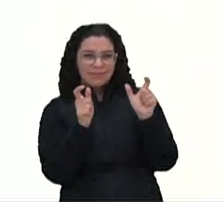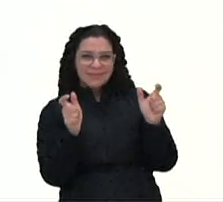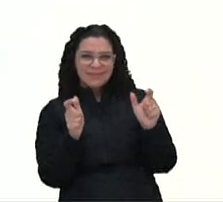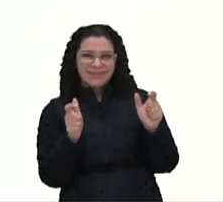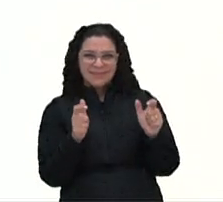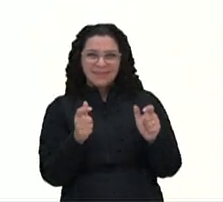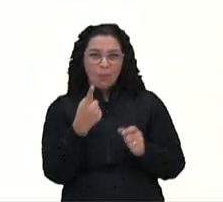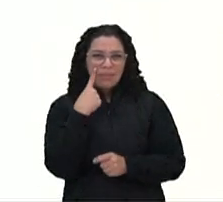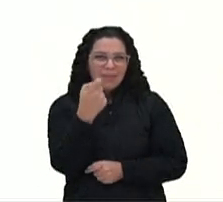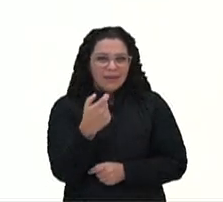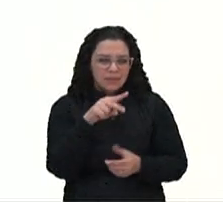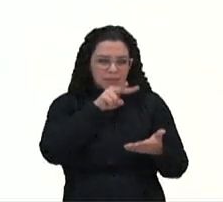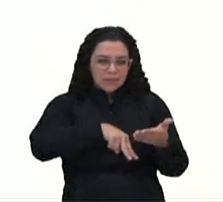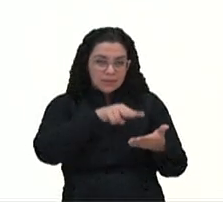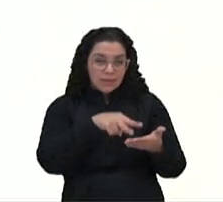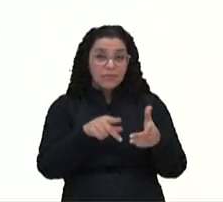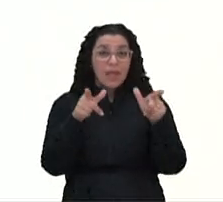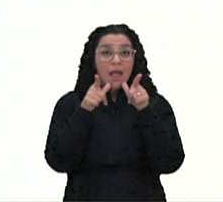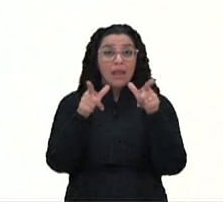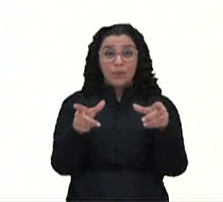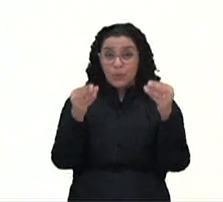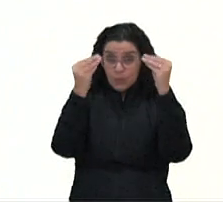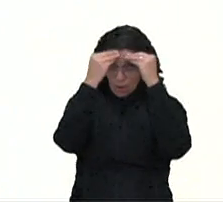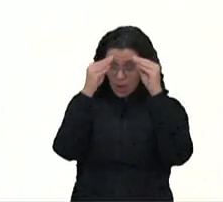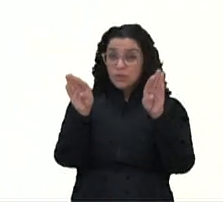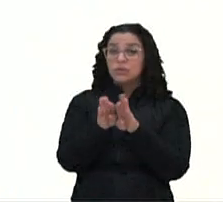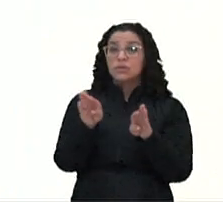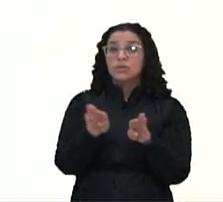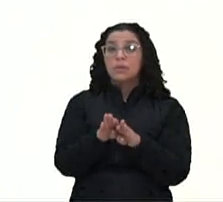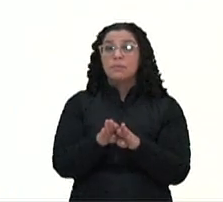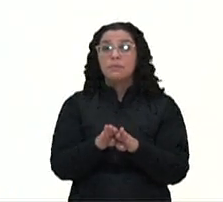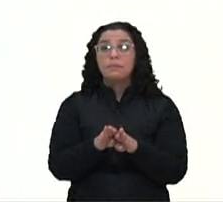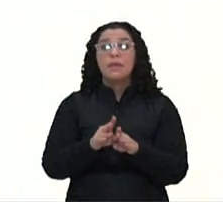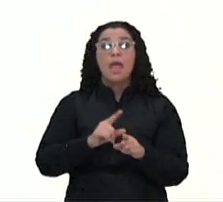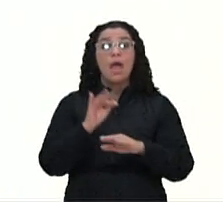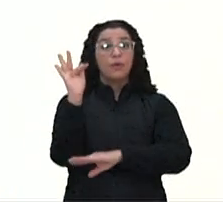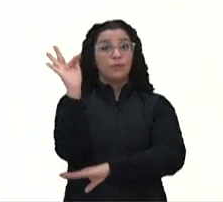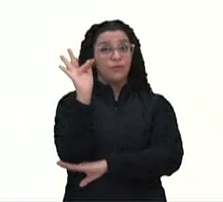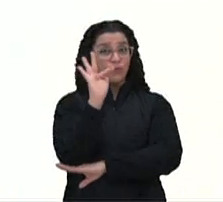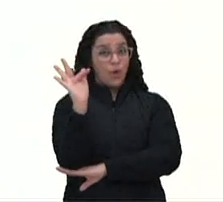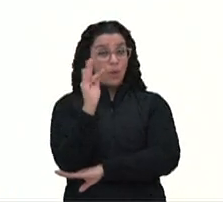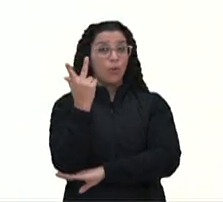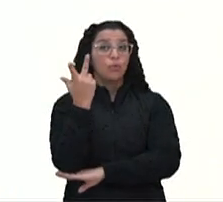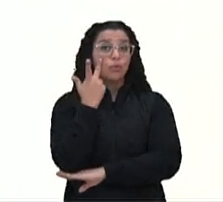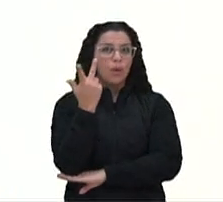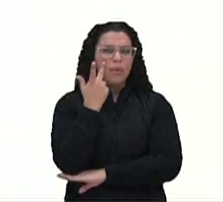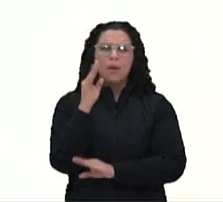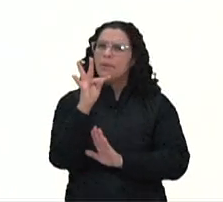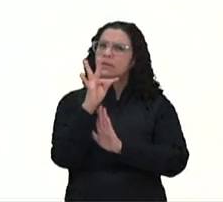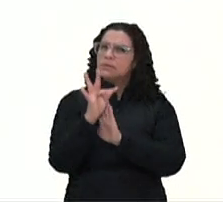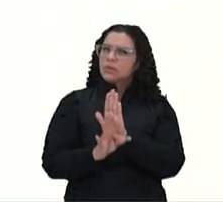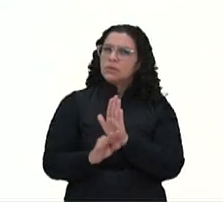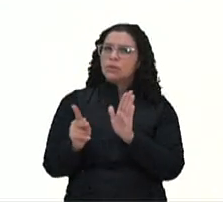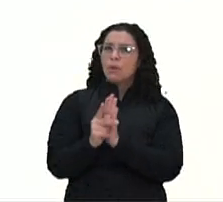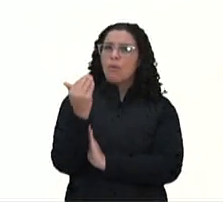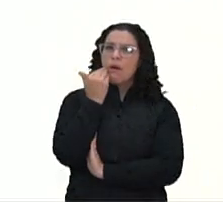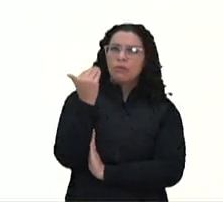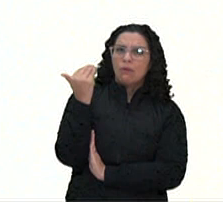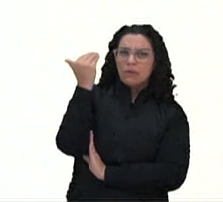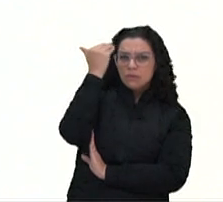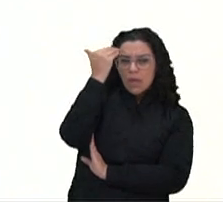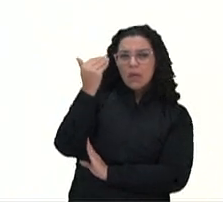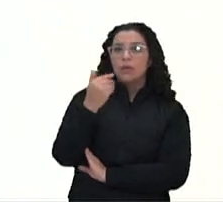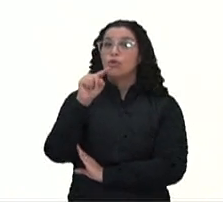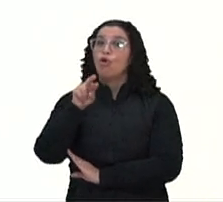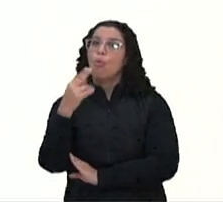atenção. A linguagem depende do público-alvo, normalmente é uma linguagem formal, tá? Mas se for um texto, por exemplo, para adolescentes,